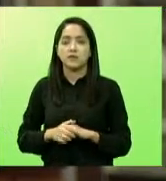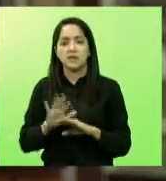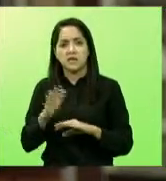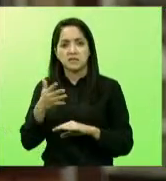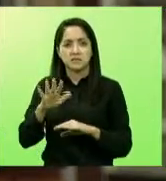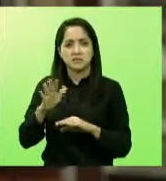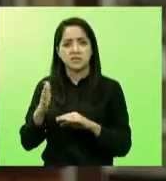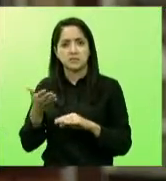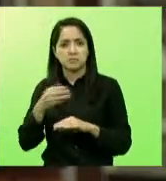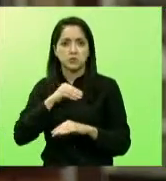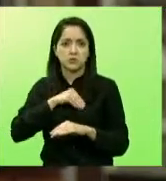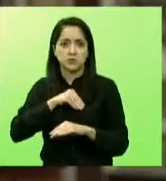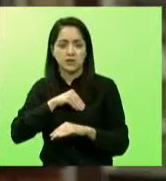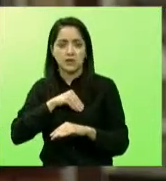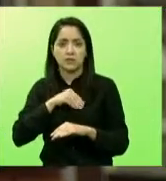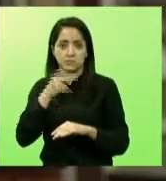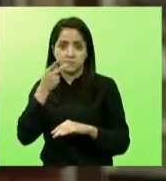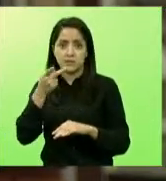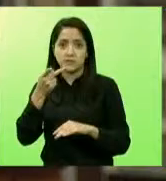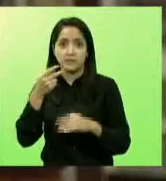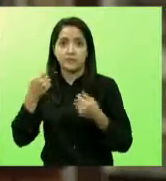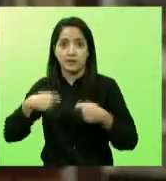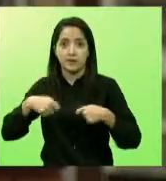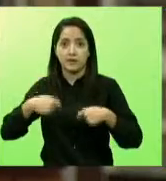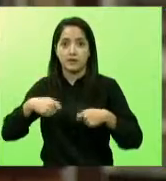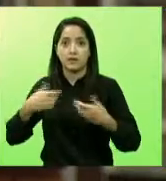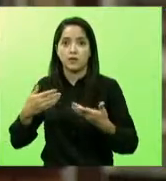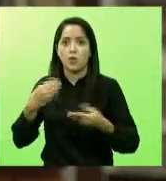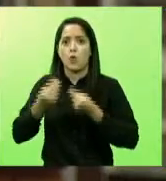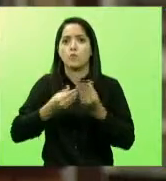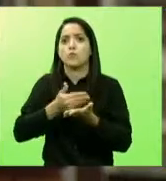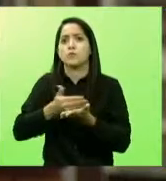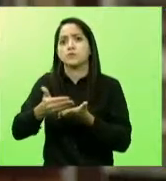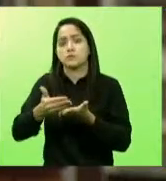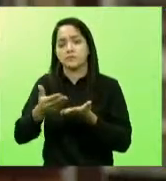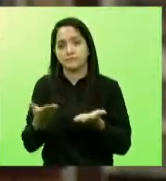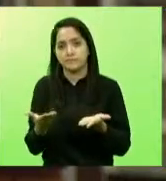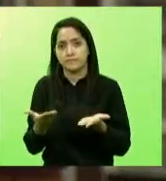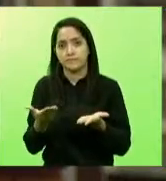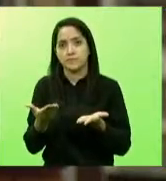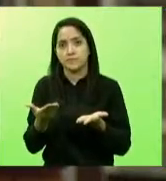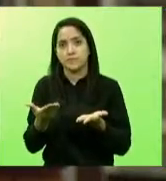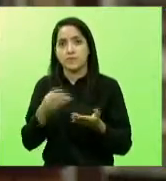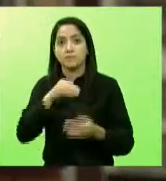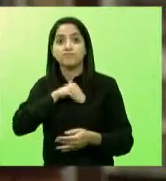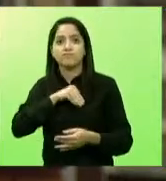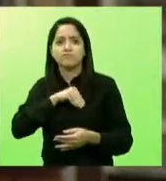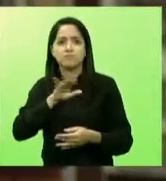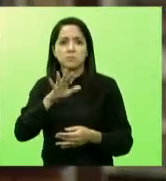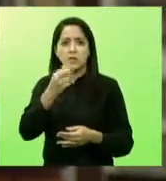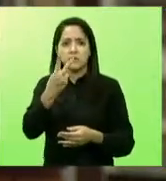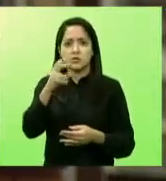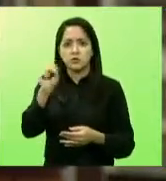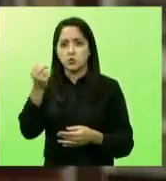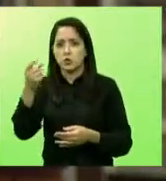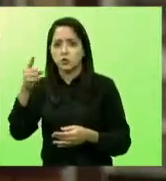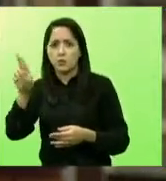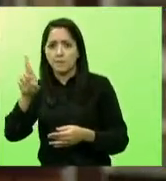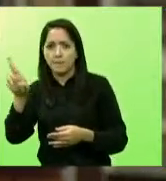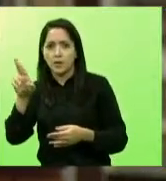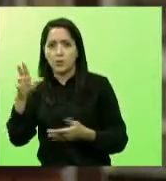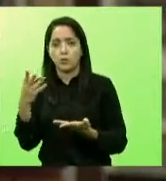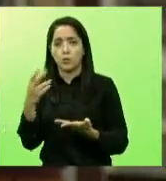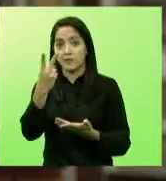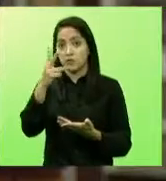Era essa a base do salário. Tem que falar o valor. Por que que começou isso aí? Eles recebiam 28 mil e alguma coisa,